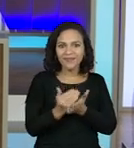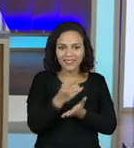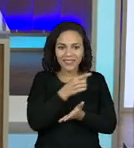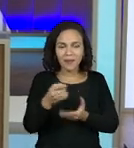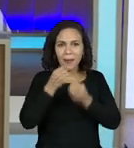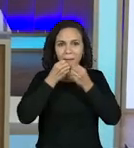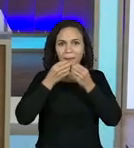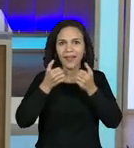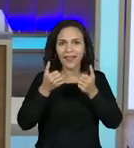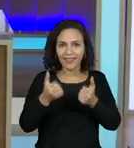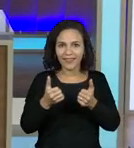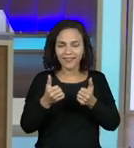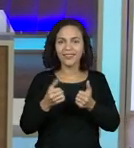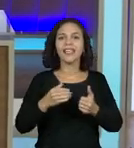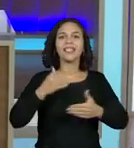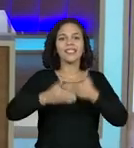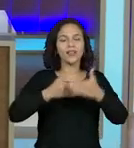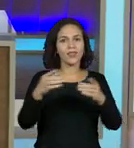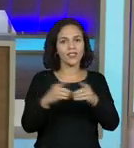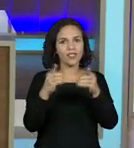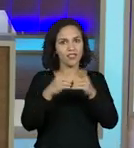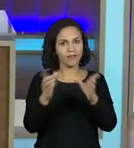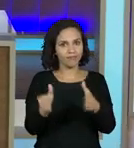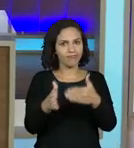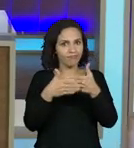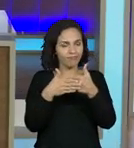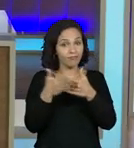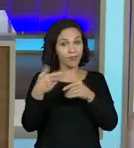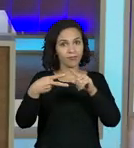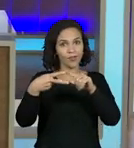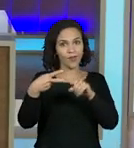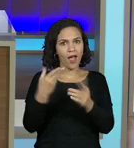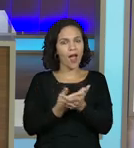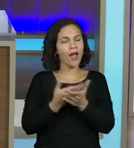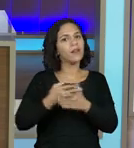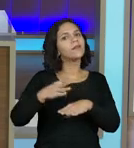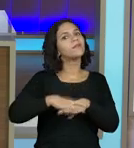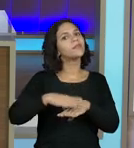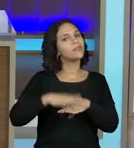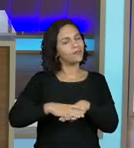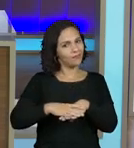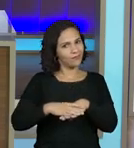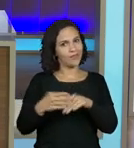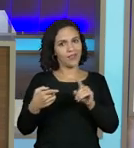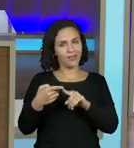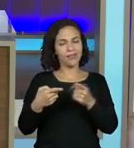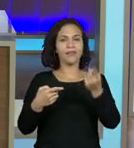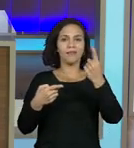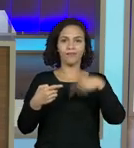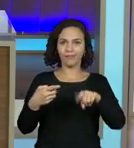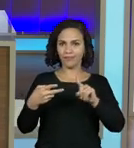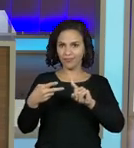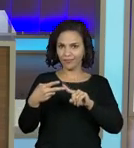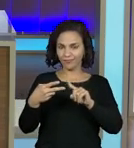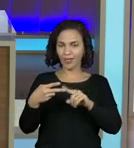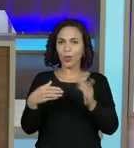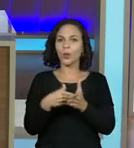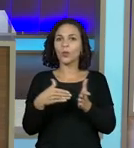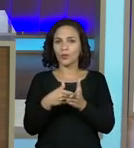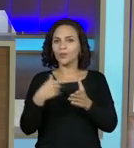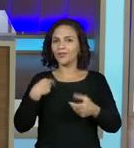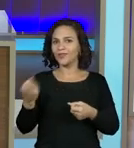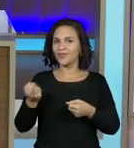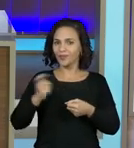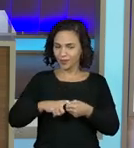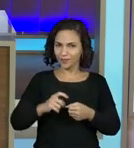semana? Fechar a sequência didática, hein? Hoje tem 2 aulas de matemática, eu venho agora e volto na última aula, tá